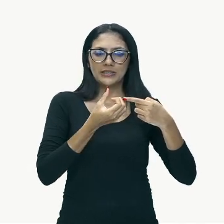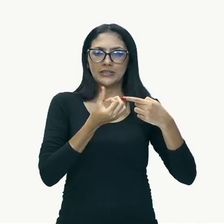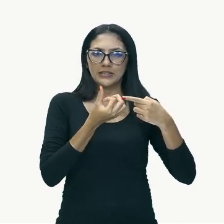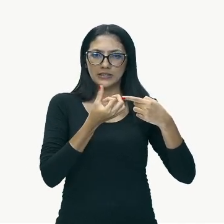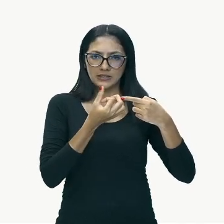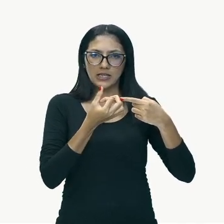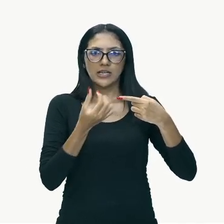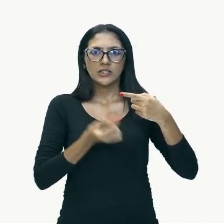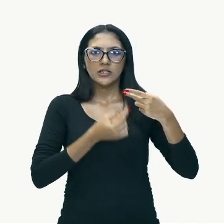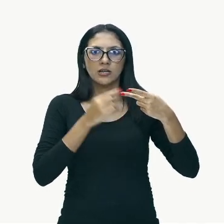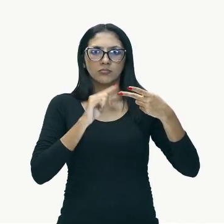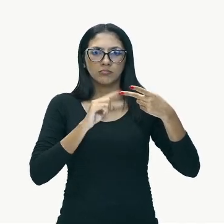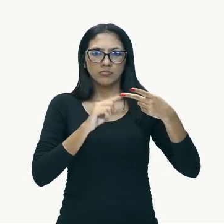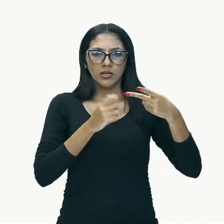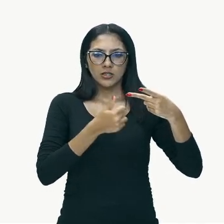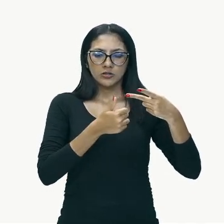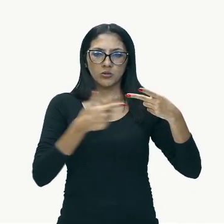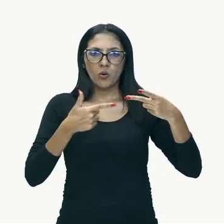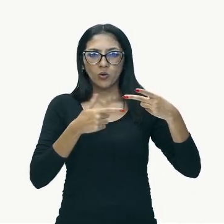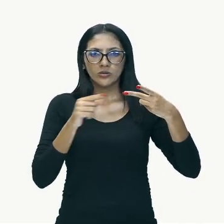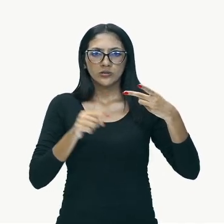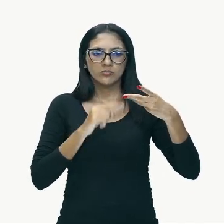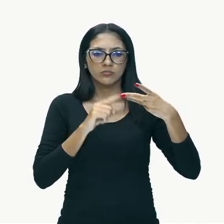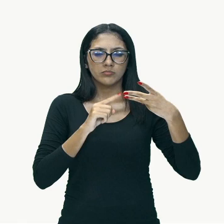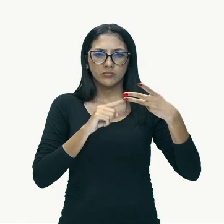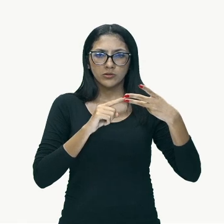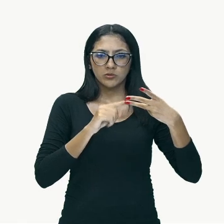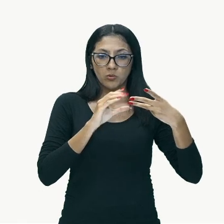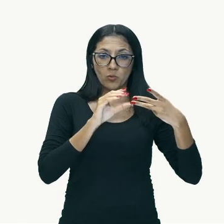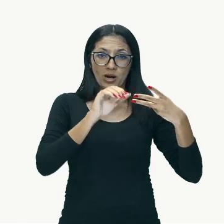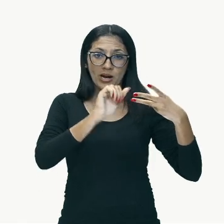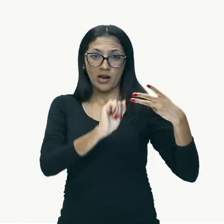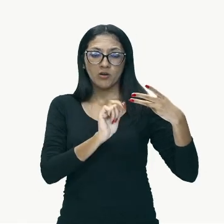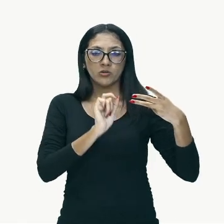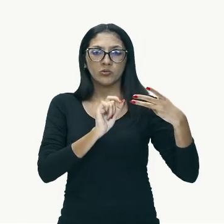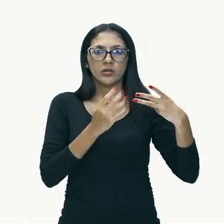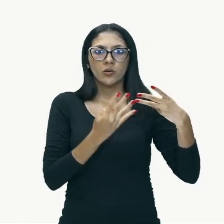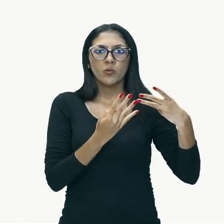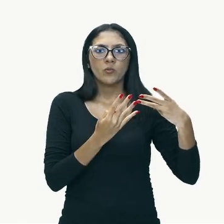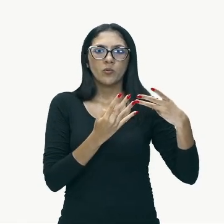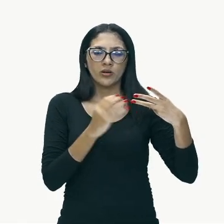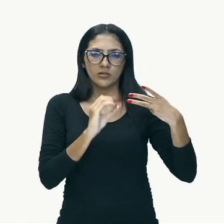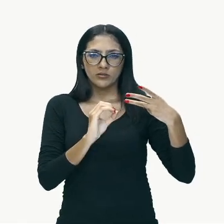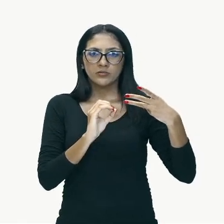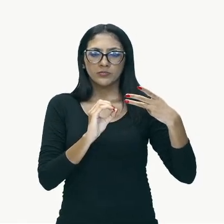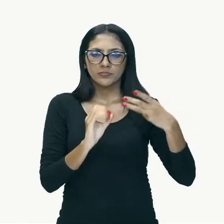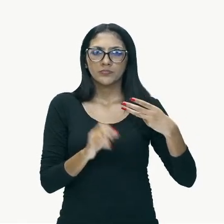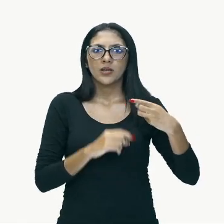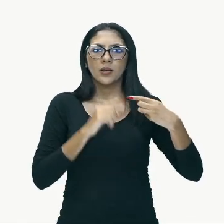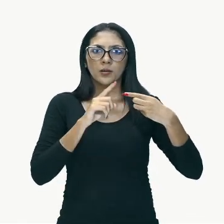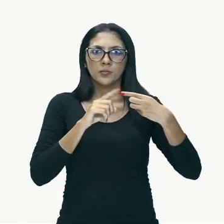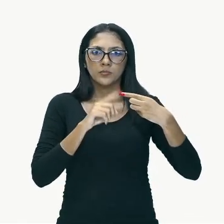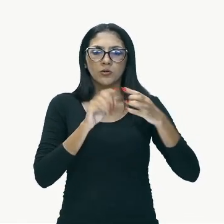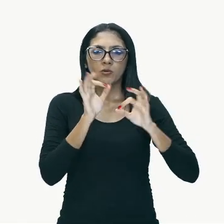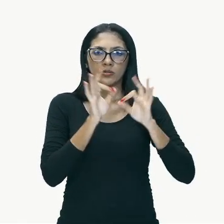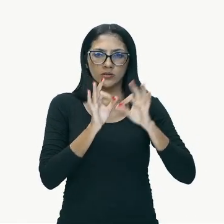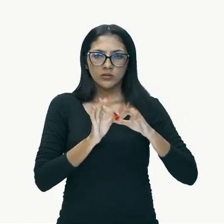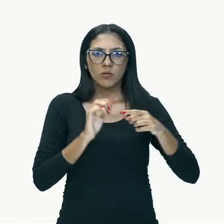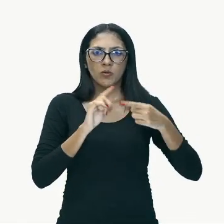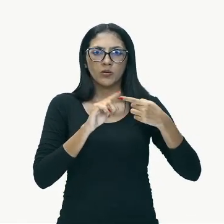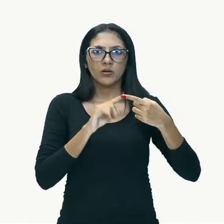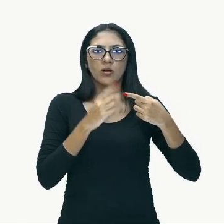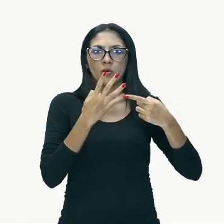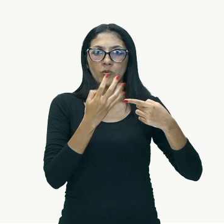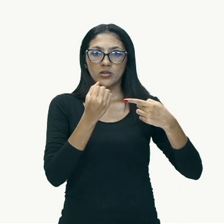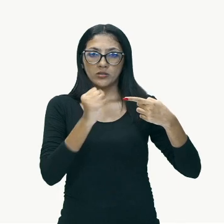massa do cálcio é 40. Então aqui vai dar o quê? 48, 12 e